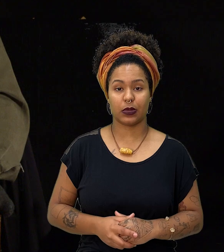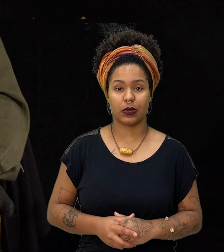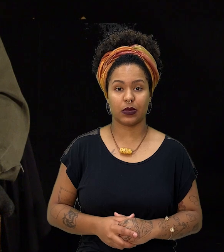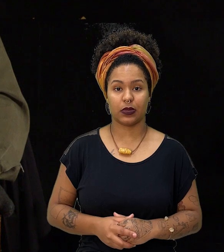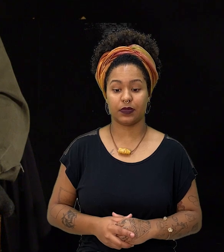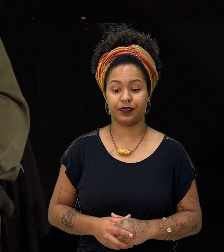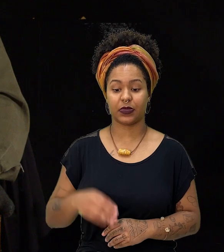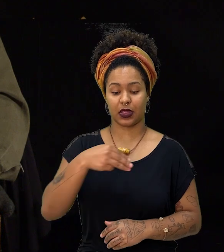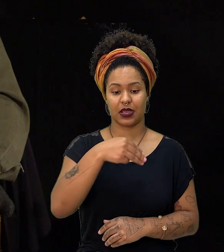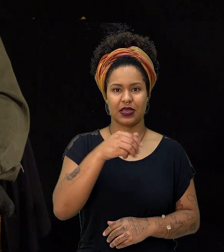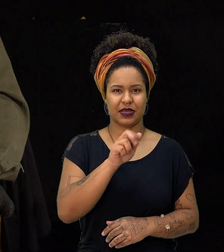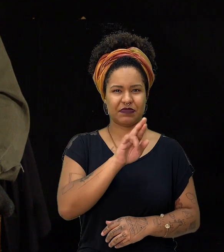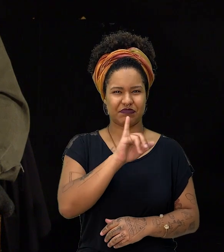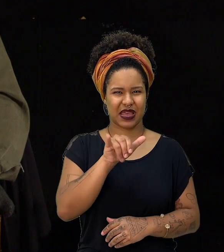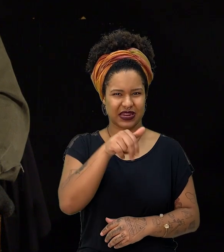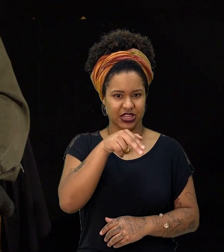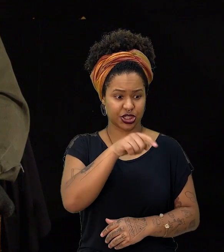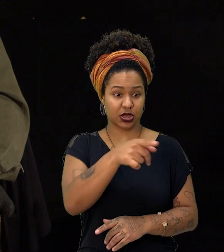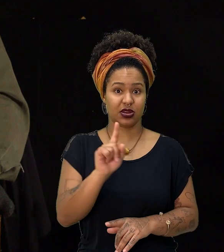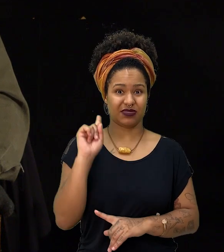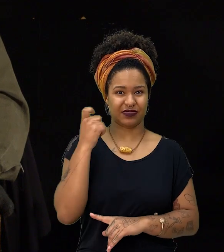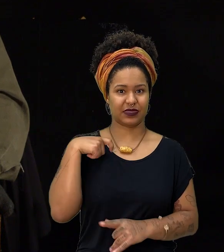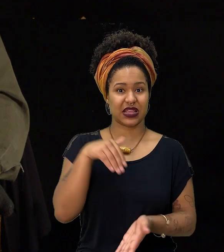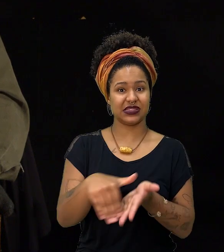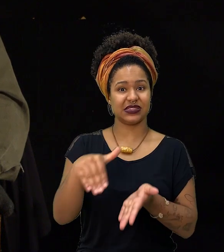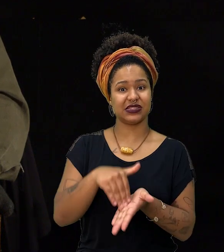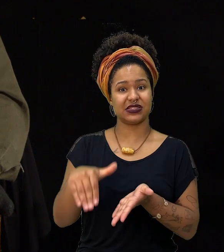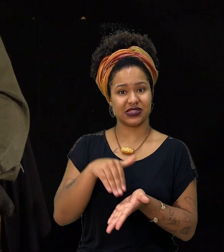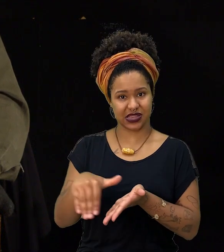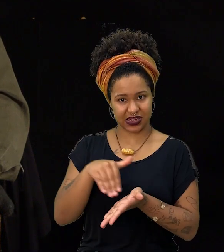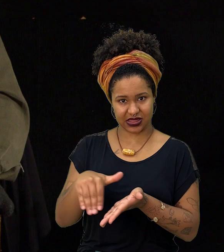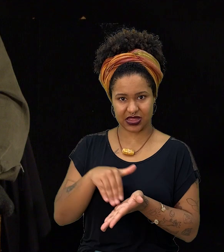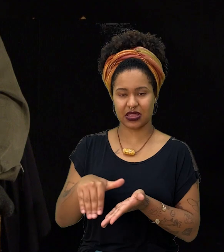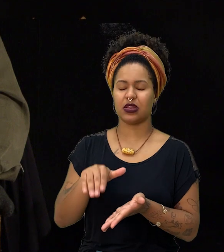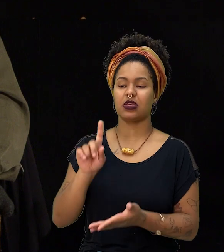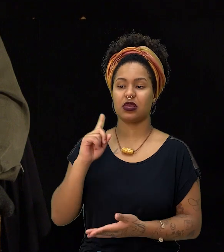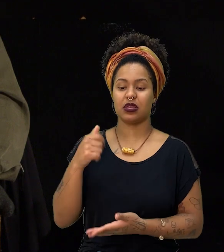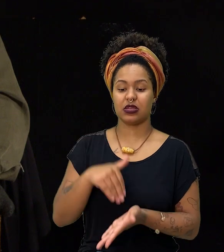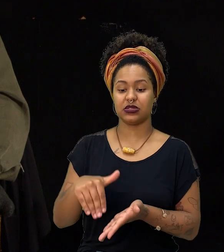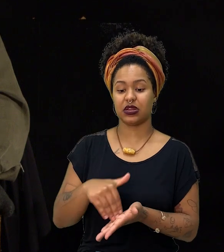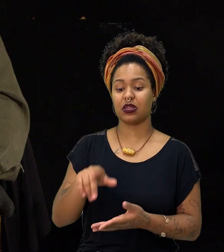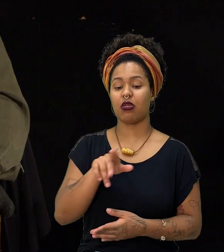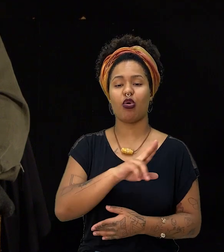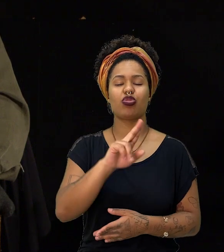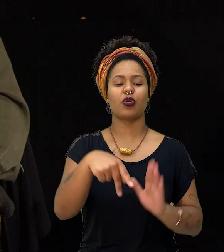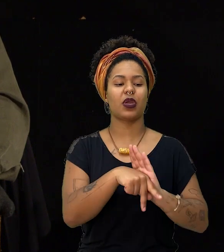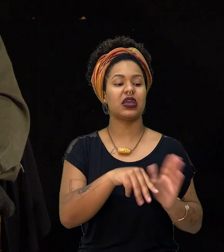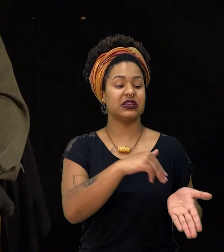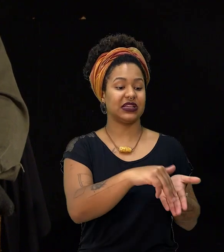A Marijane ela era secretária, né, eu chamava de Secretaria